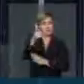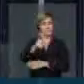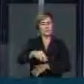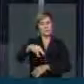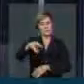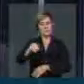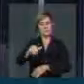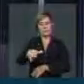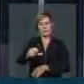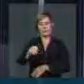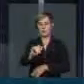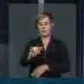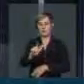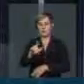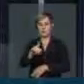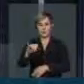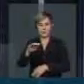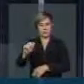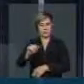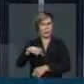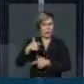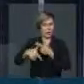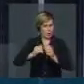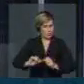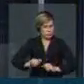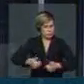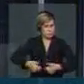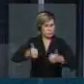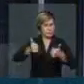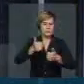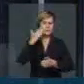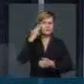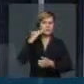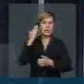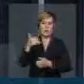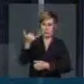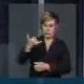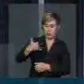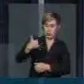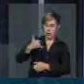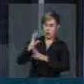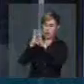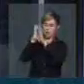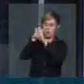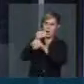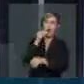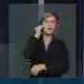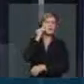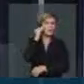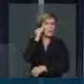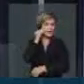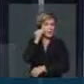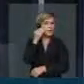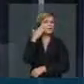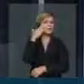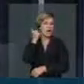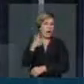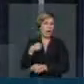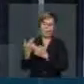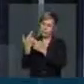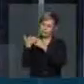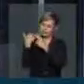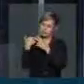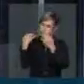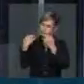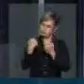Dias e desejar a ele um grande trabalho, porque temos certeza que com a sua idade, a sua experiência, ele sabe da responsabilidade que ele